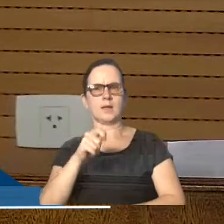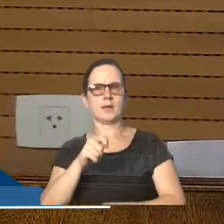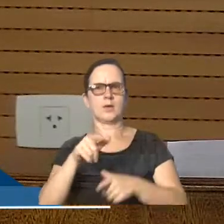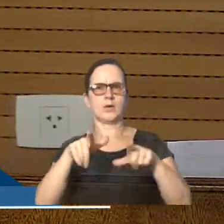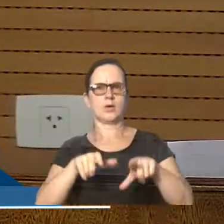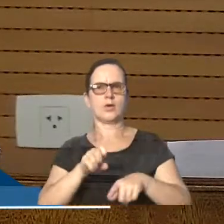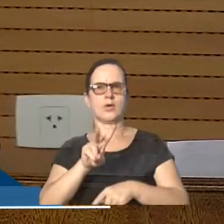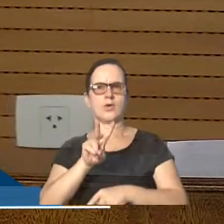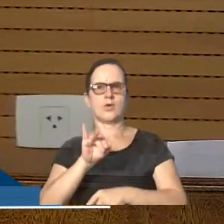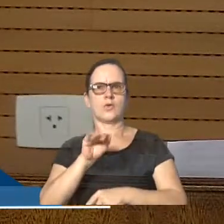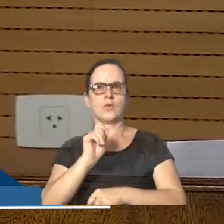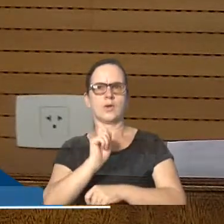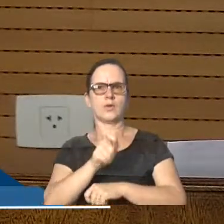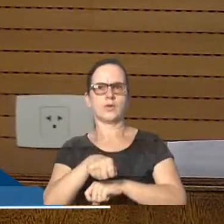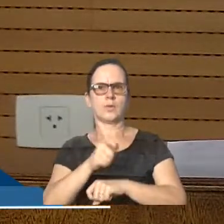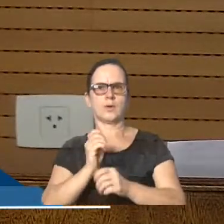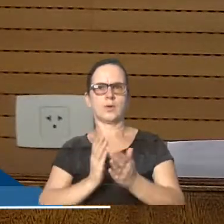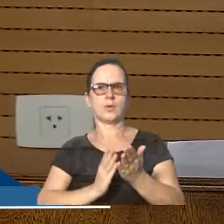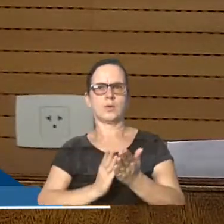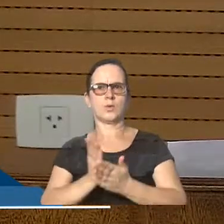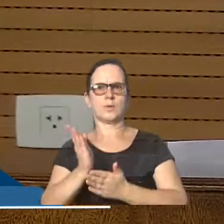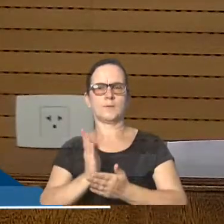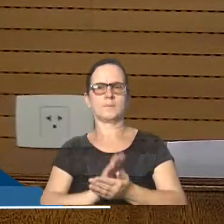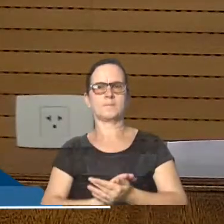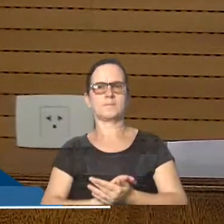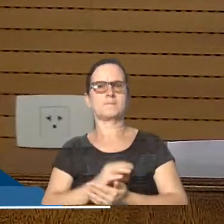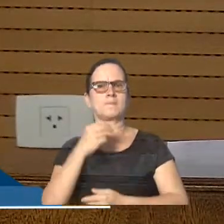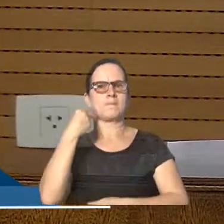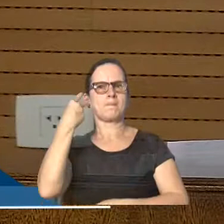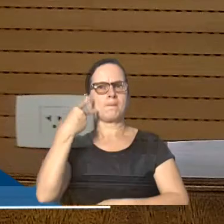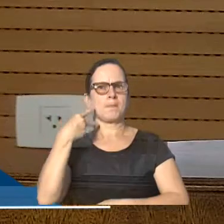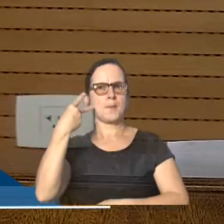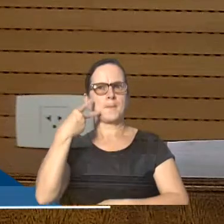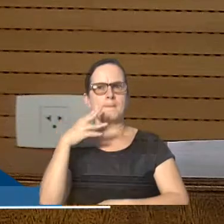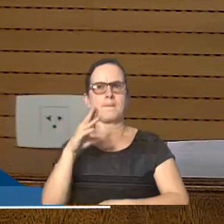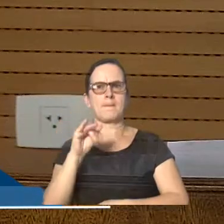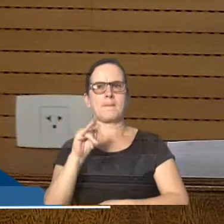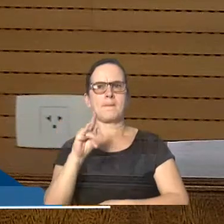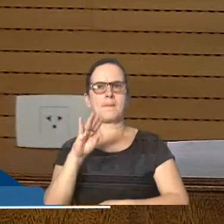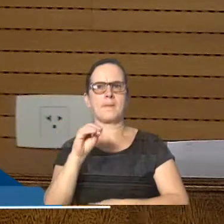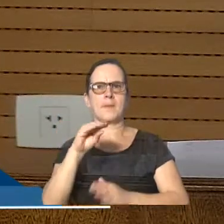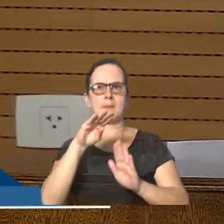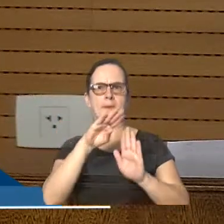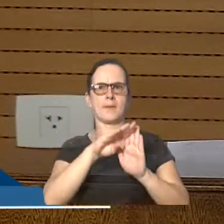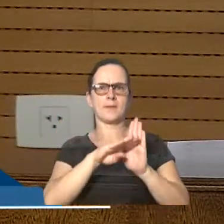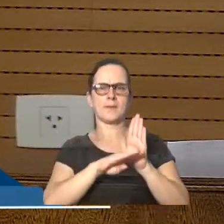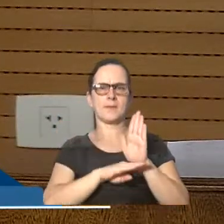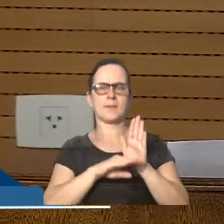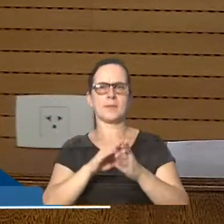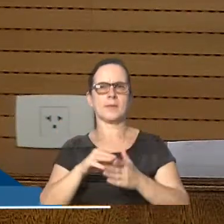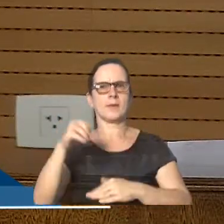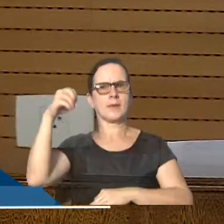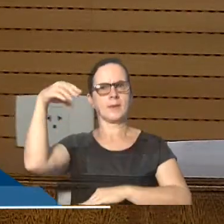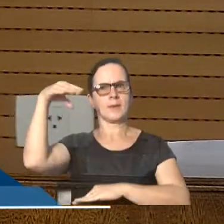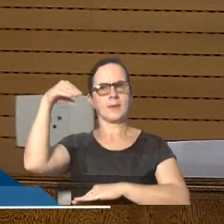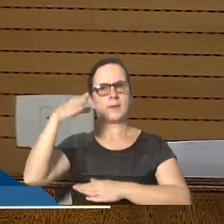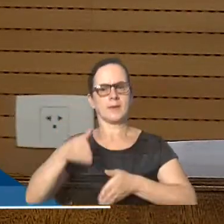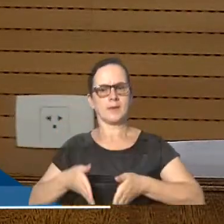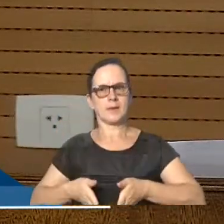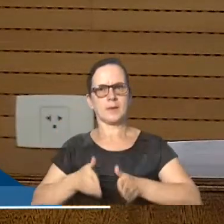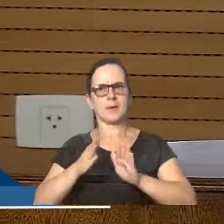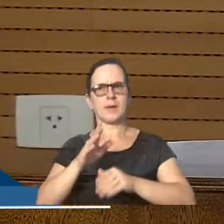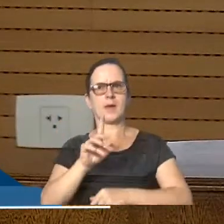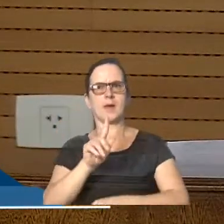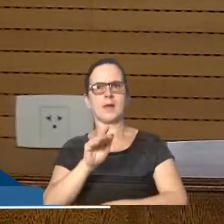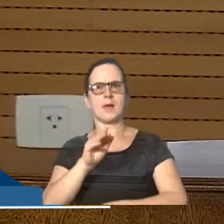dos Pescadores. Caminhe-se. Do vereador Fábio Alves Moreira Roxinho. instalação de lâmpadas de LED na rua Maria